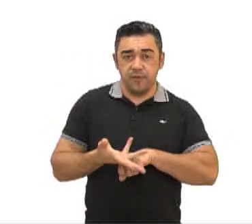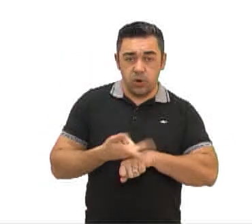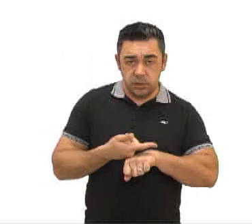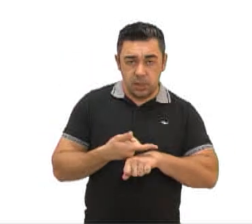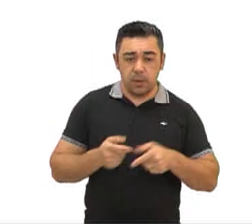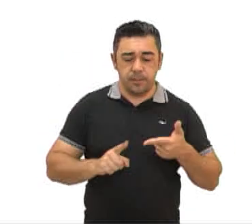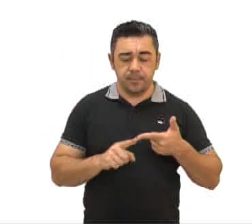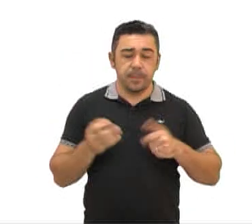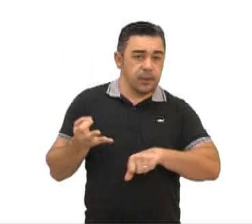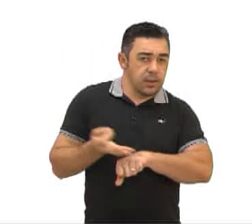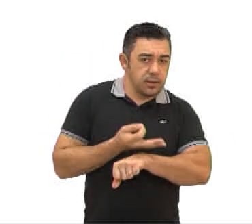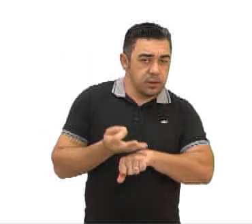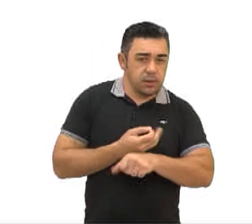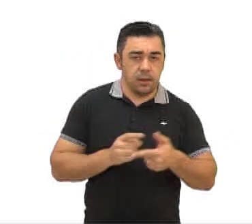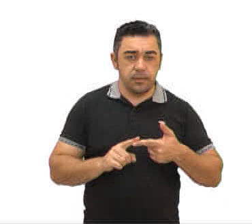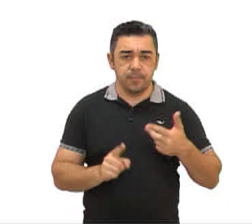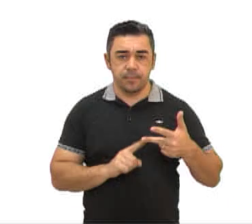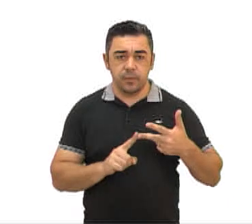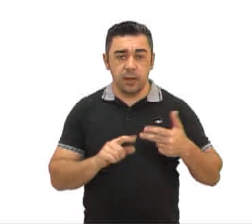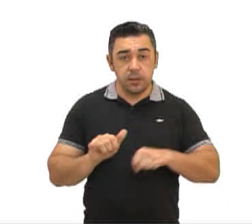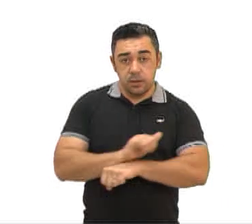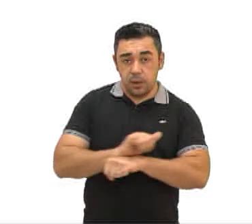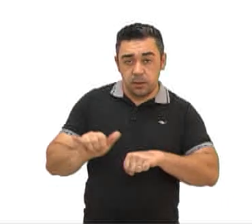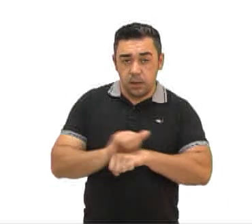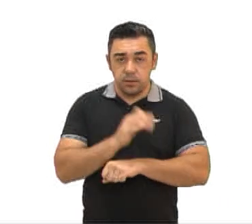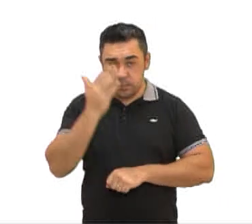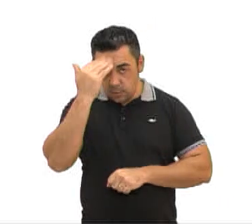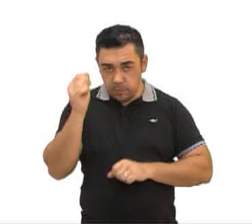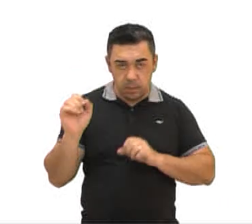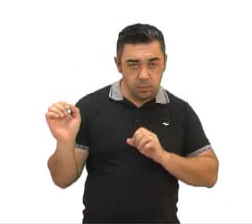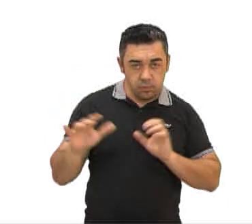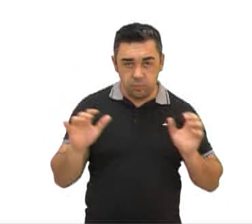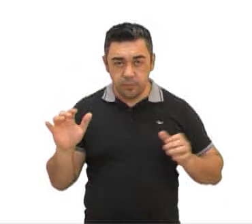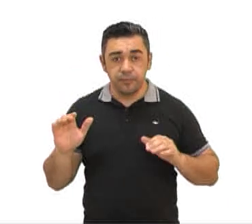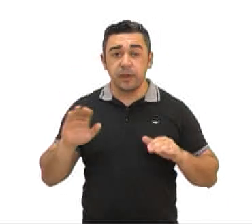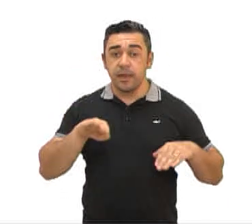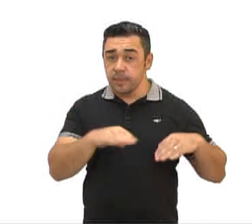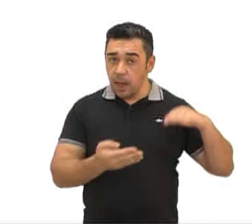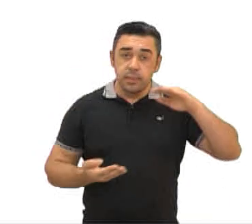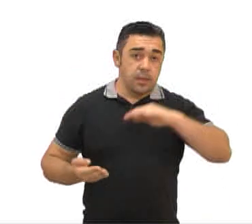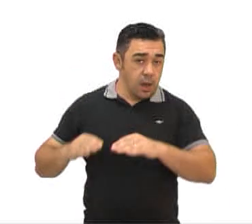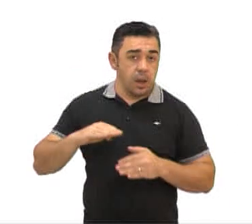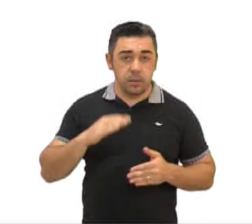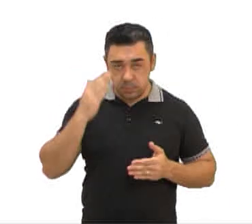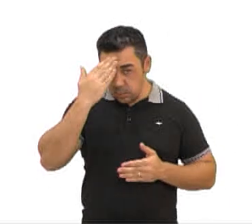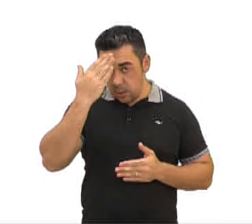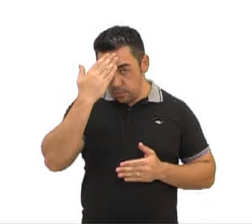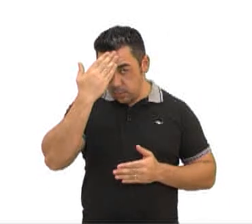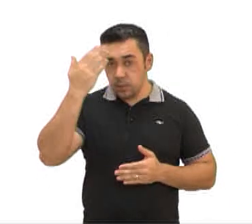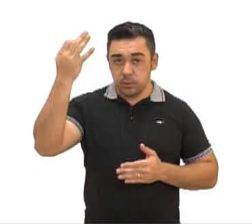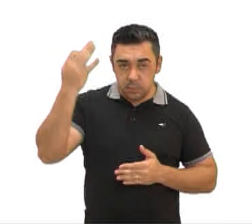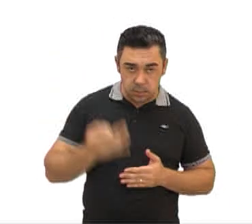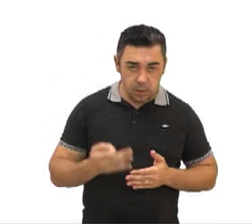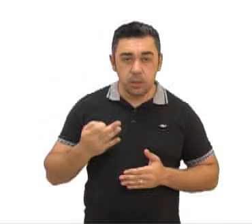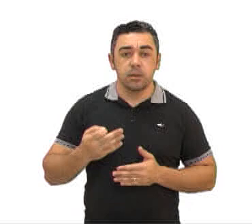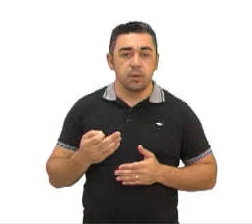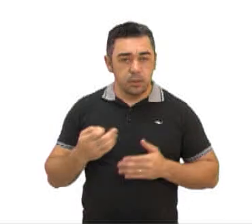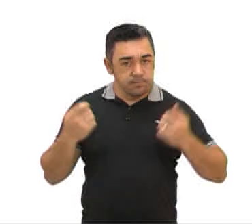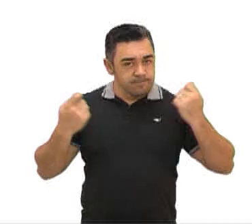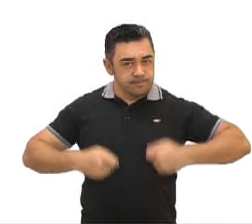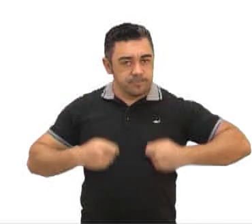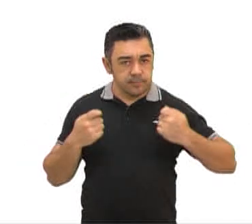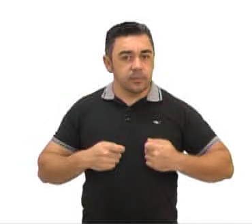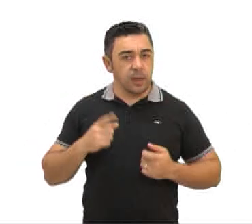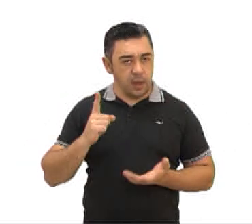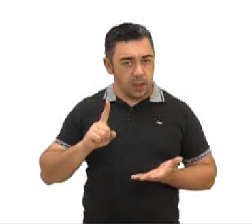velocidade, resistência e boas estratégias de jogo. Nadar bem, além de uma exigência, é um